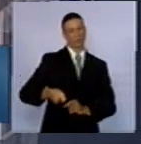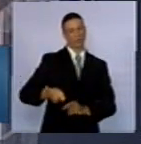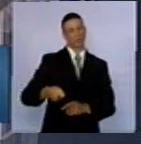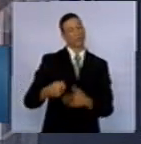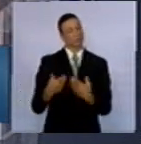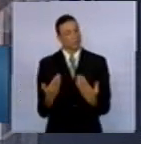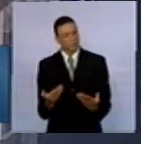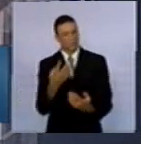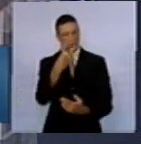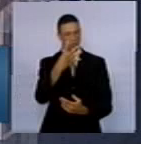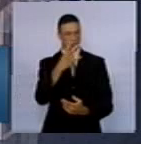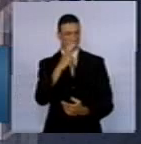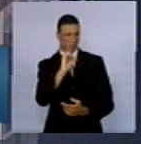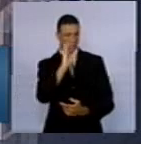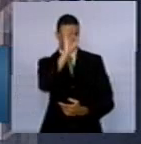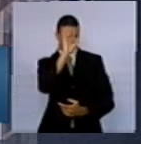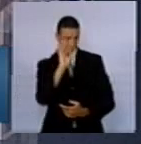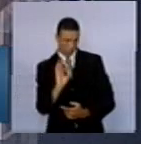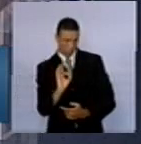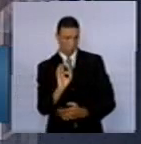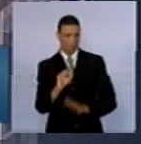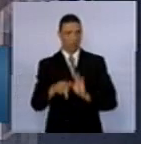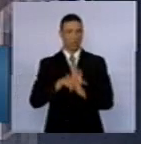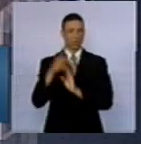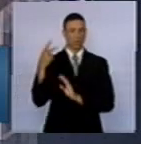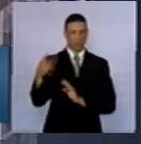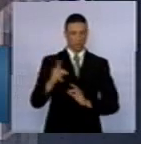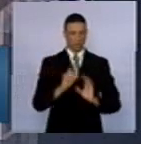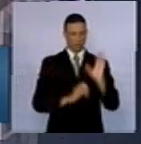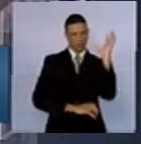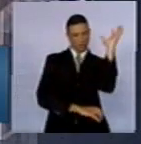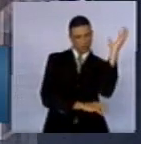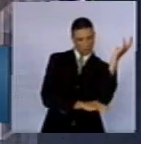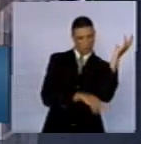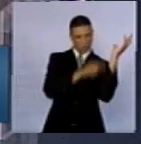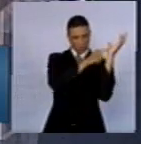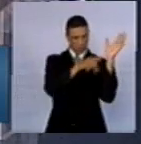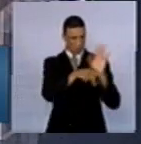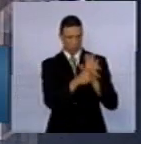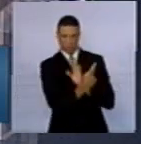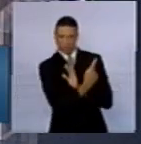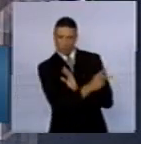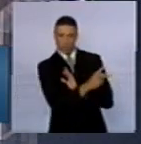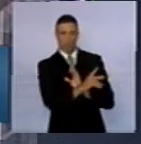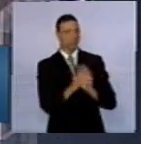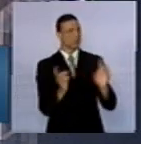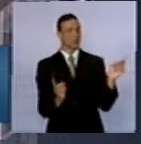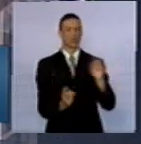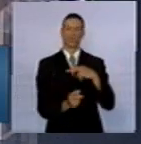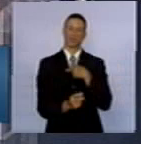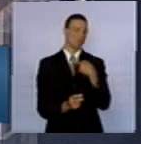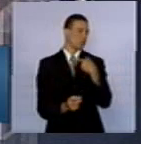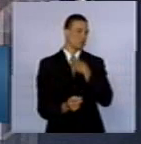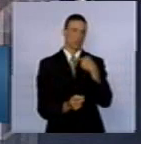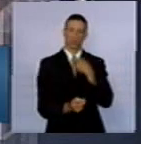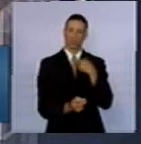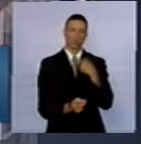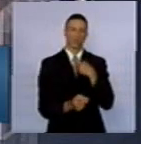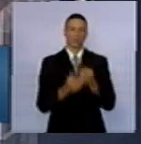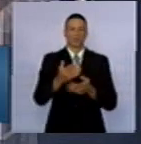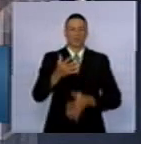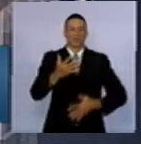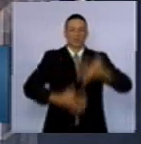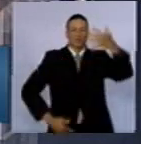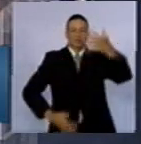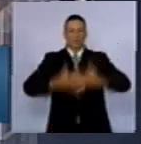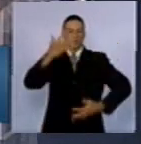seja, 40% da liberdade da operadora de contratar canais pagos fica comprometida para dar